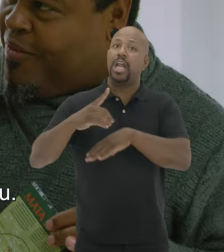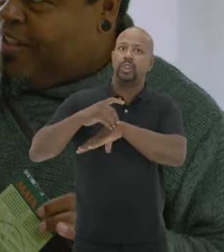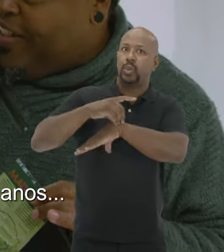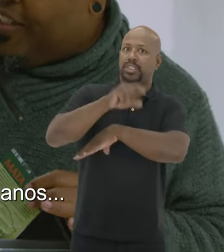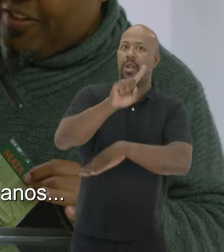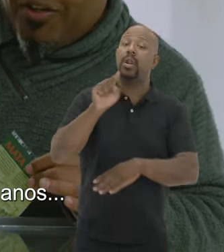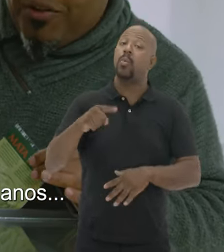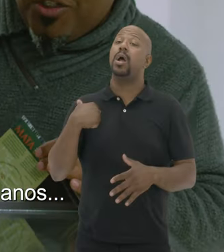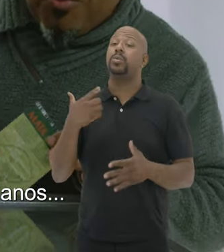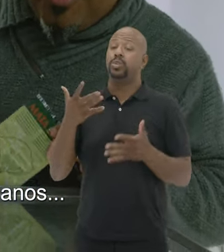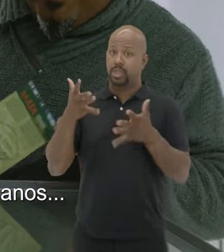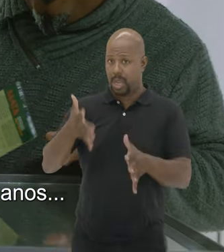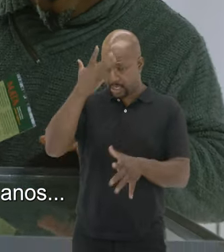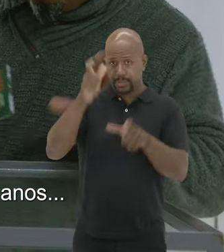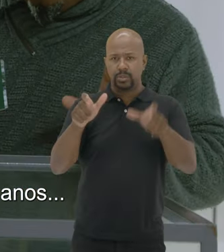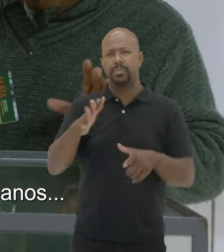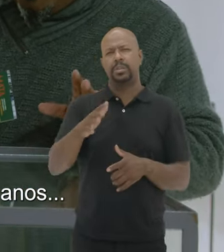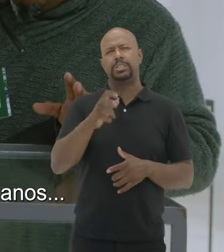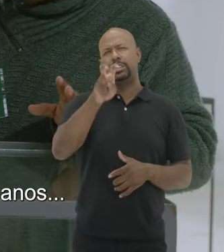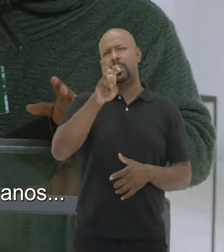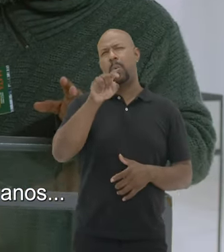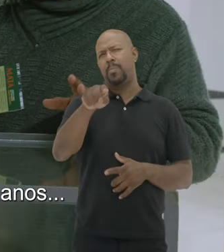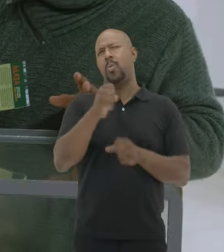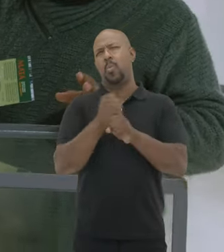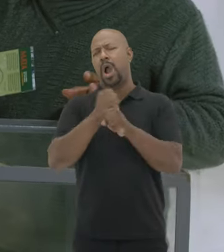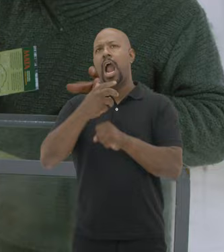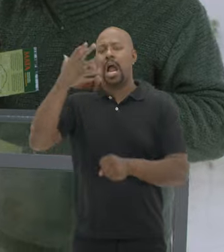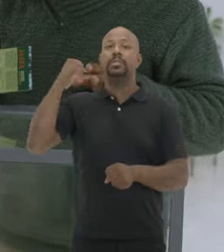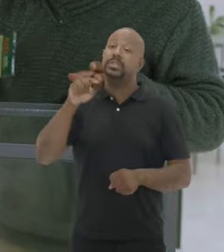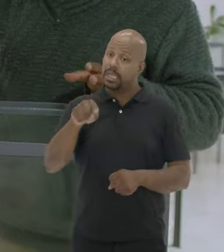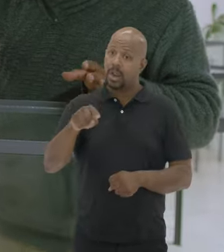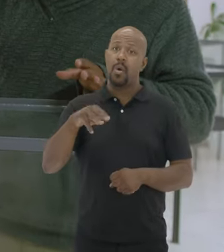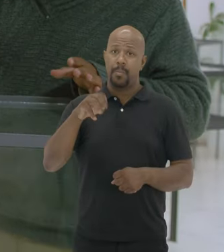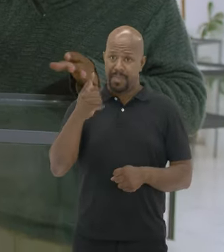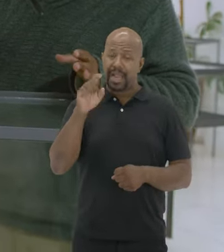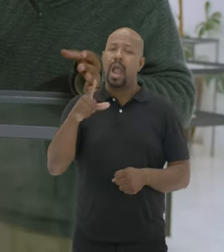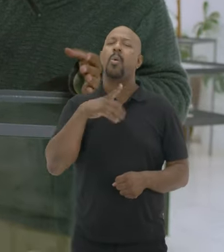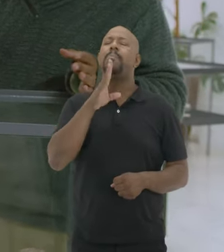que não é dinossauro é que quando chegou os seres humanos aqui por volta de 5.000 anos exatamente